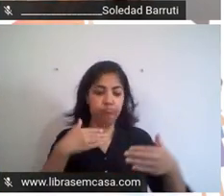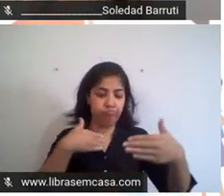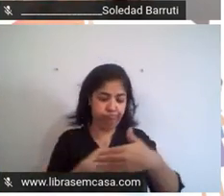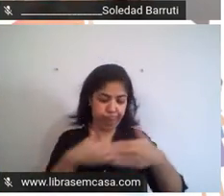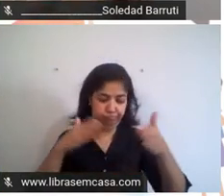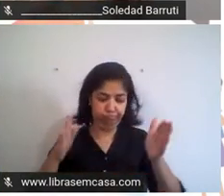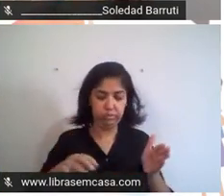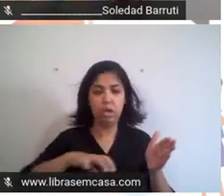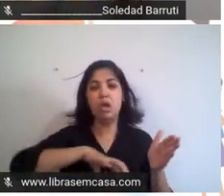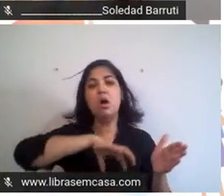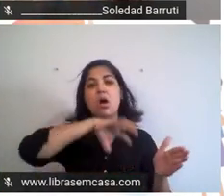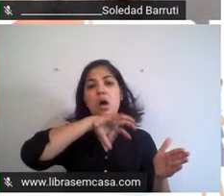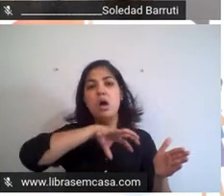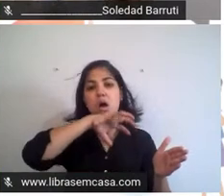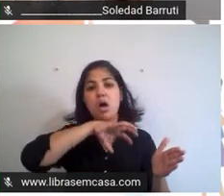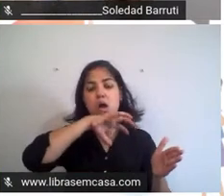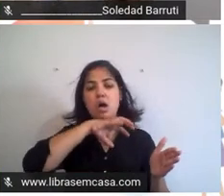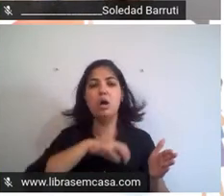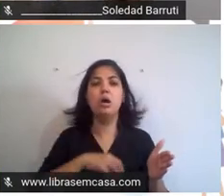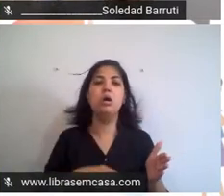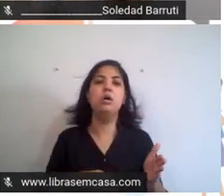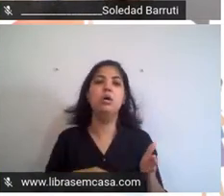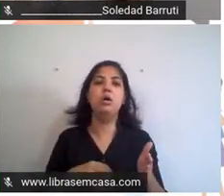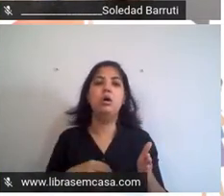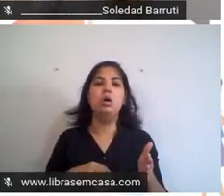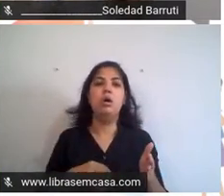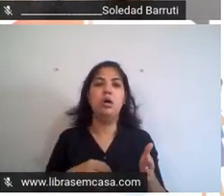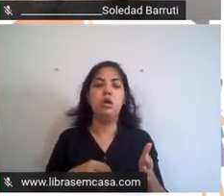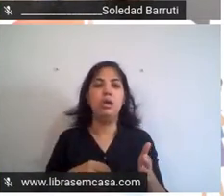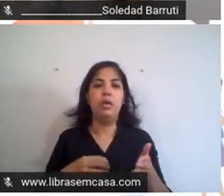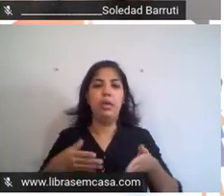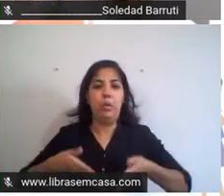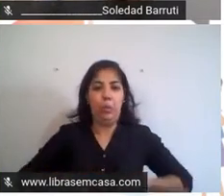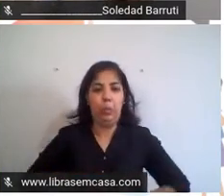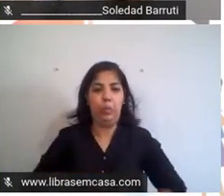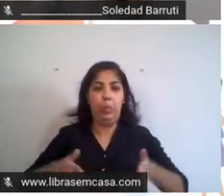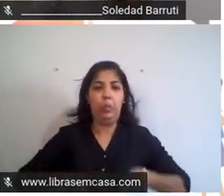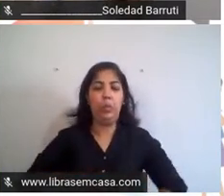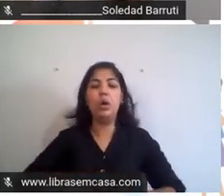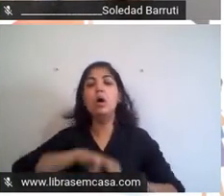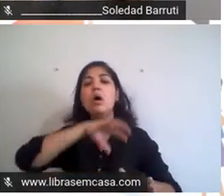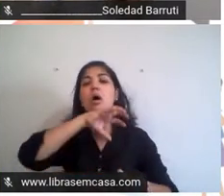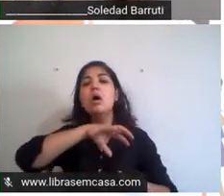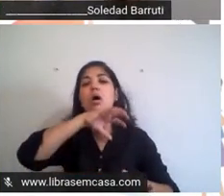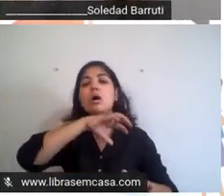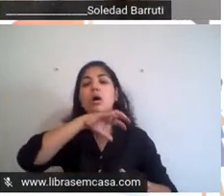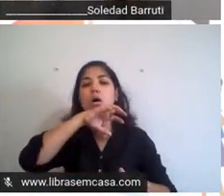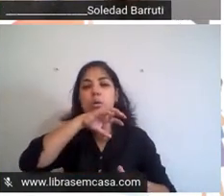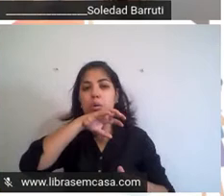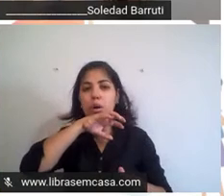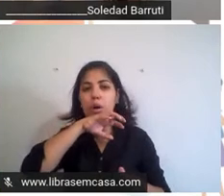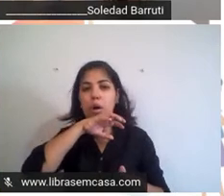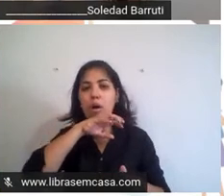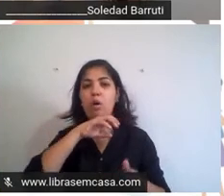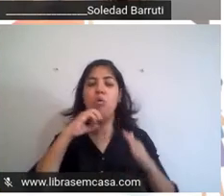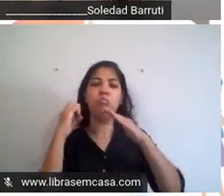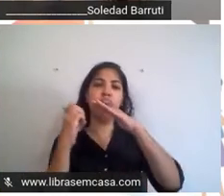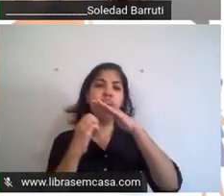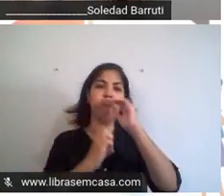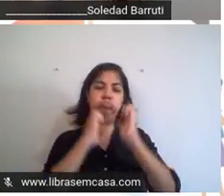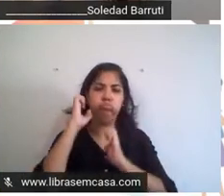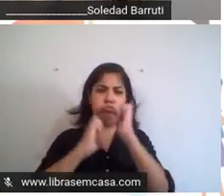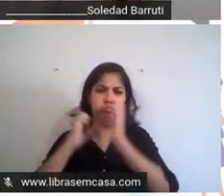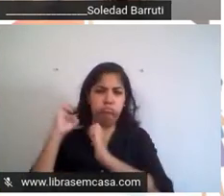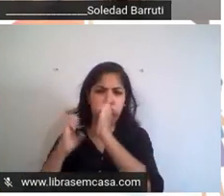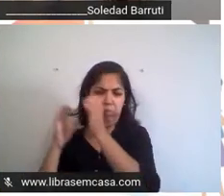a produção de animais em escala industrial, e como essas zoonoses saltam dos animais para os humanos. E ele também menciona